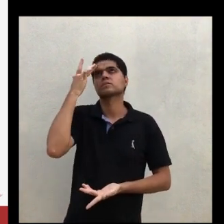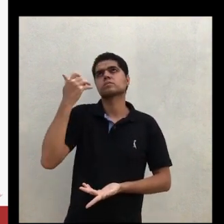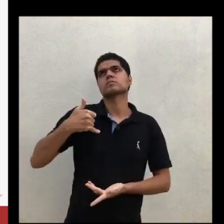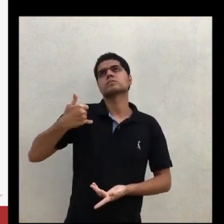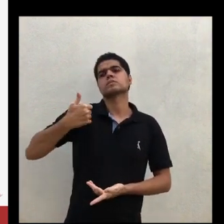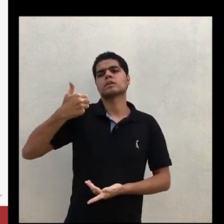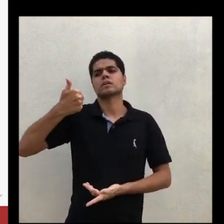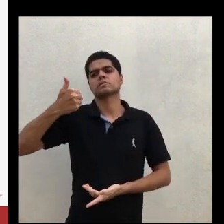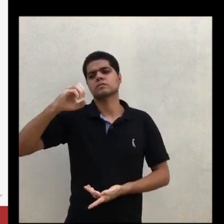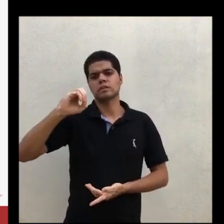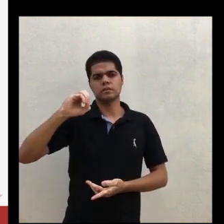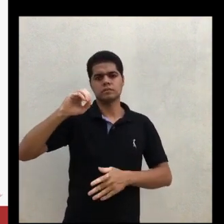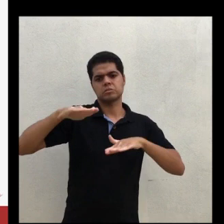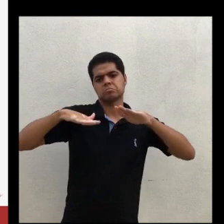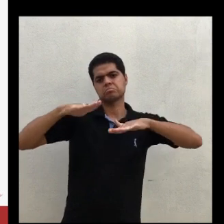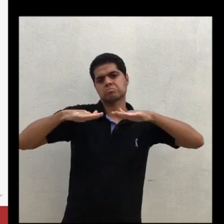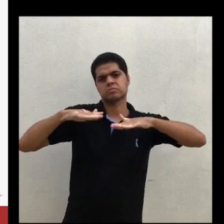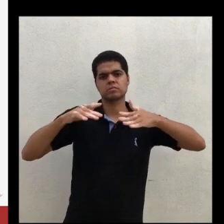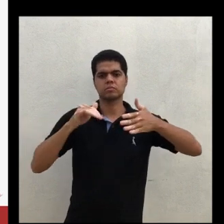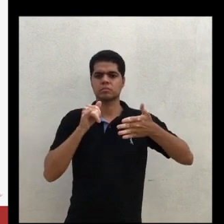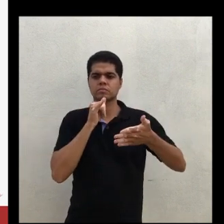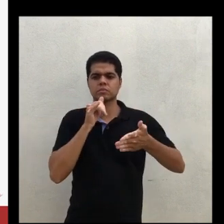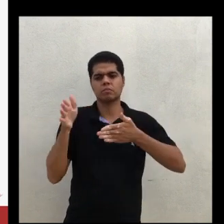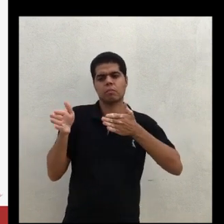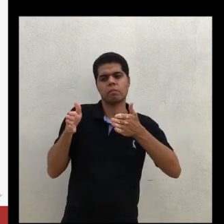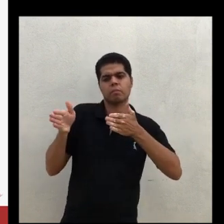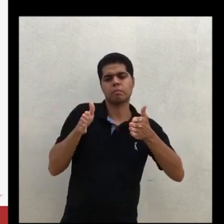uma capacitação média e uma capacitação alta.